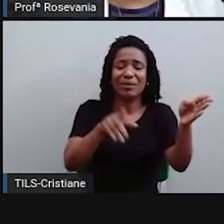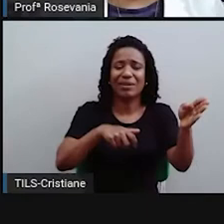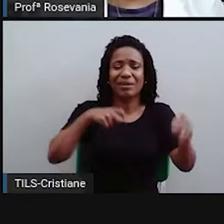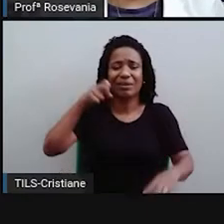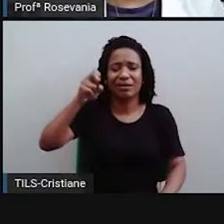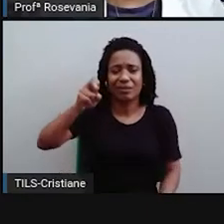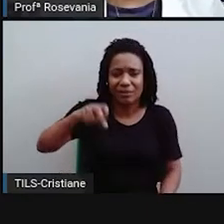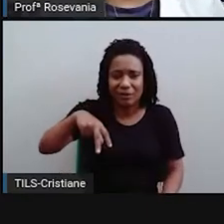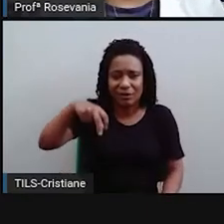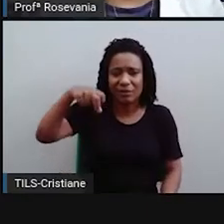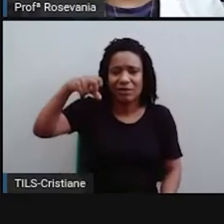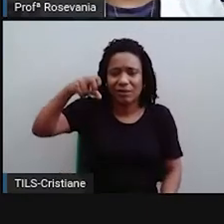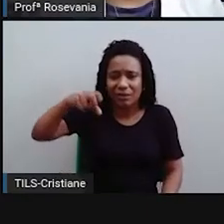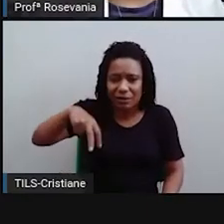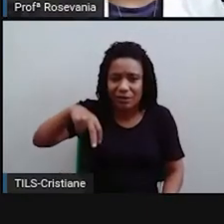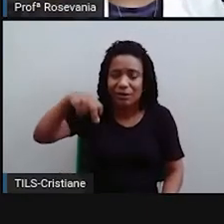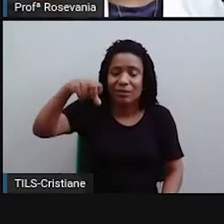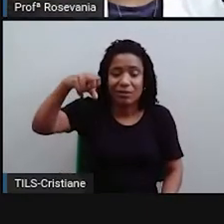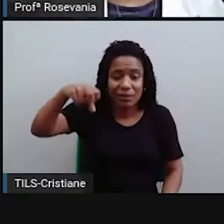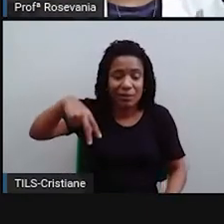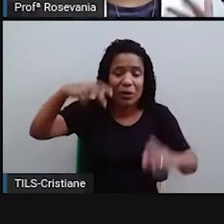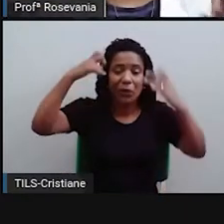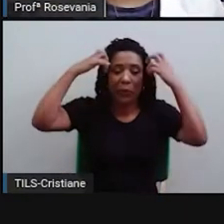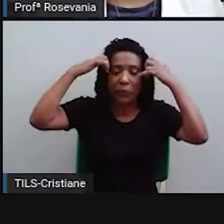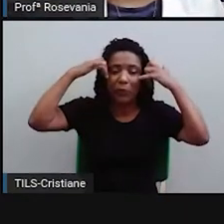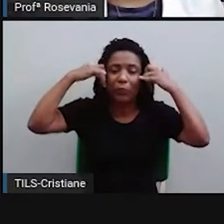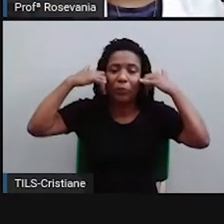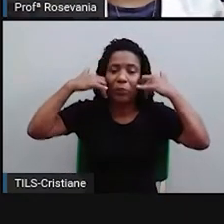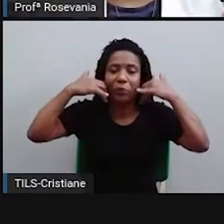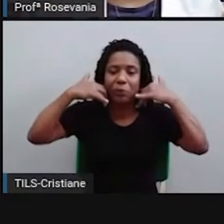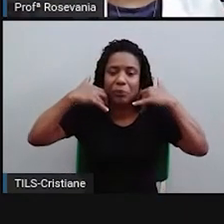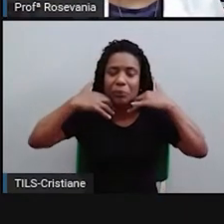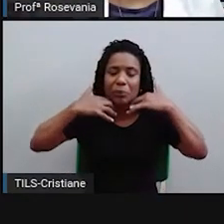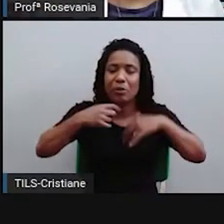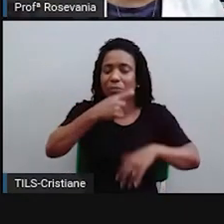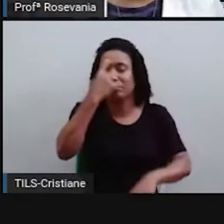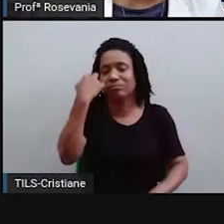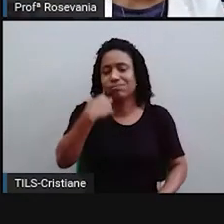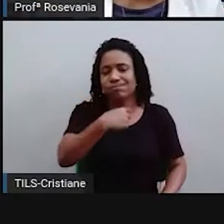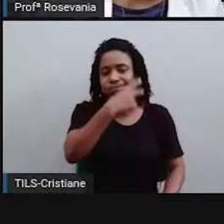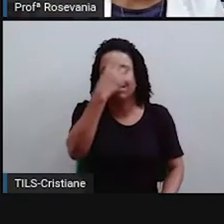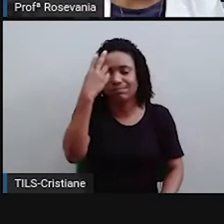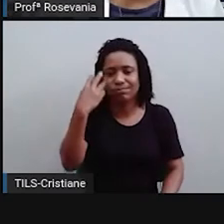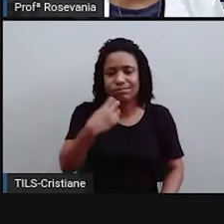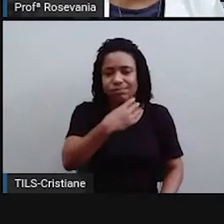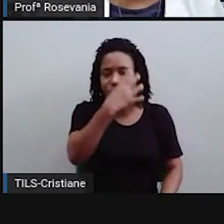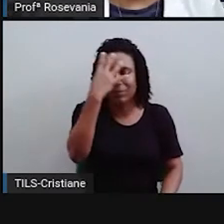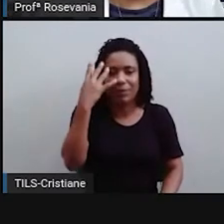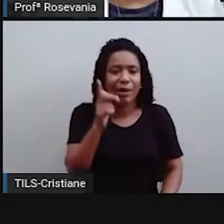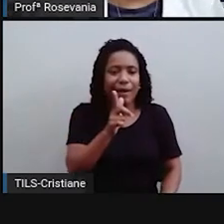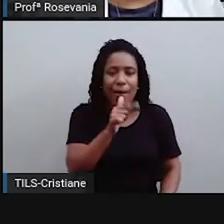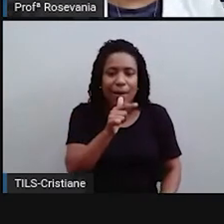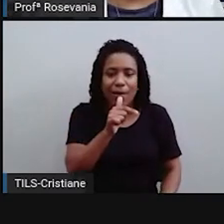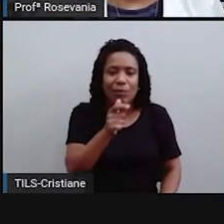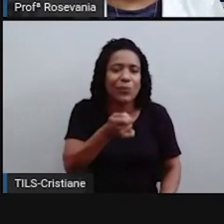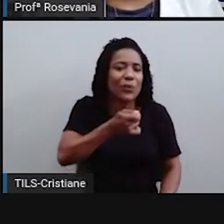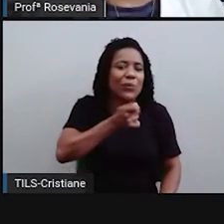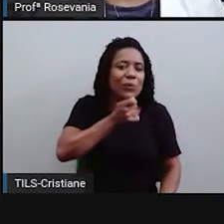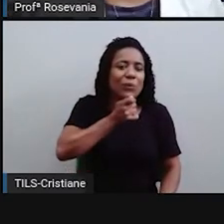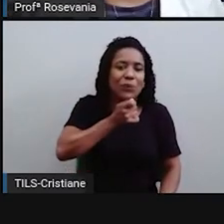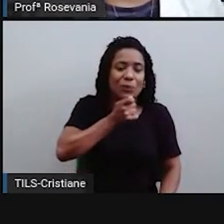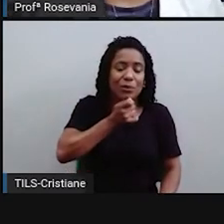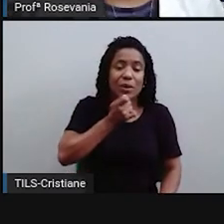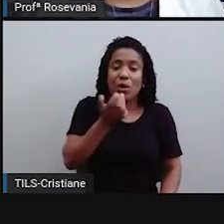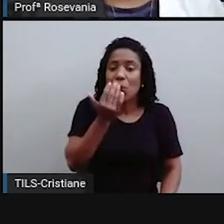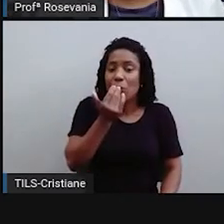conta, né, da insolação, por conta de horas e horas ali você andando sem achar, né, uma água, sem achar uma sombra, sem